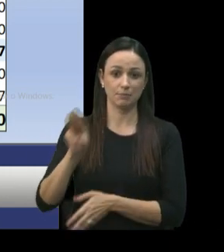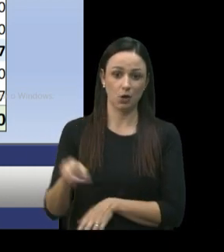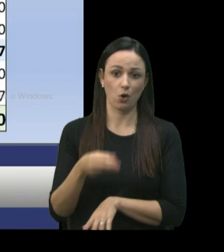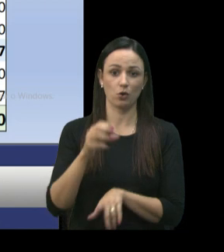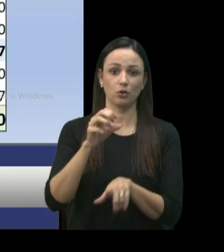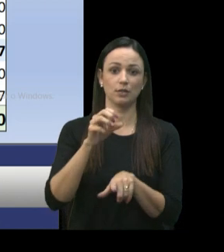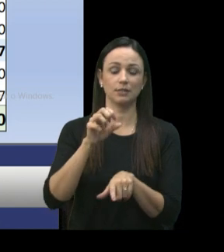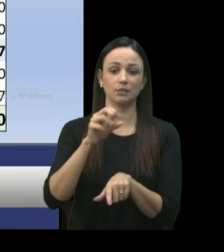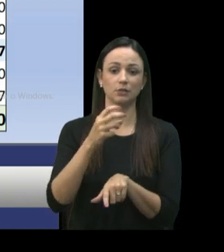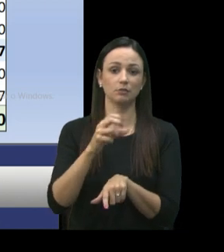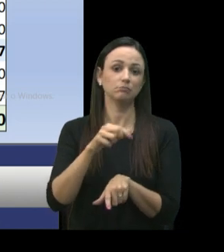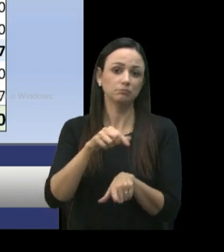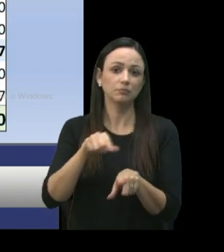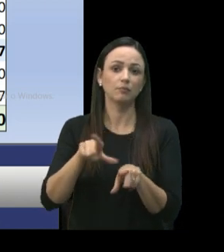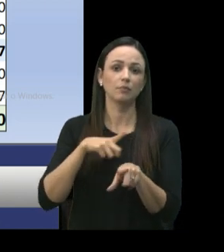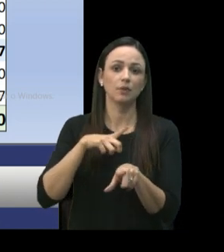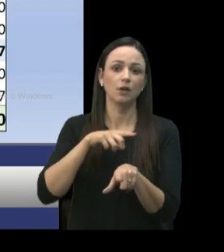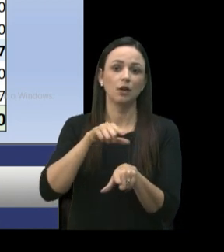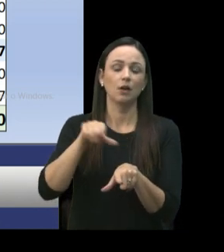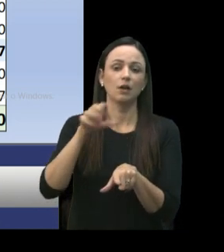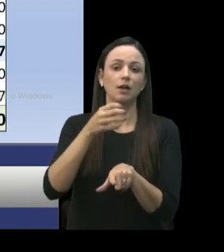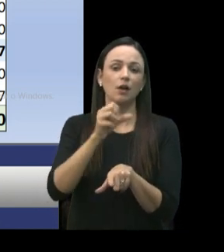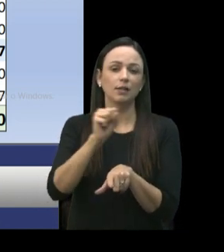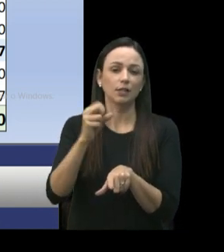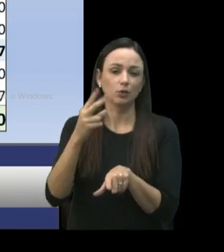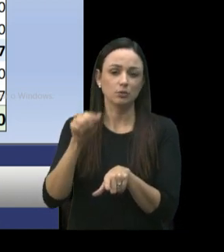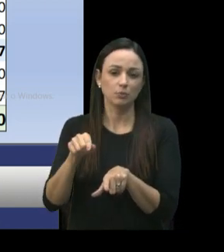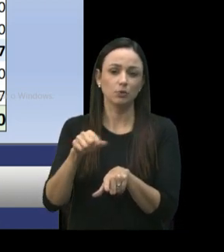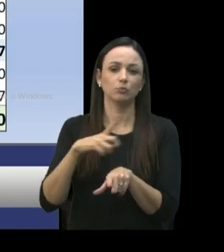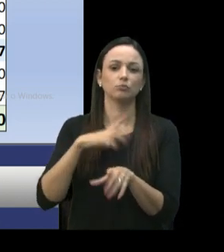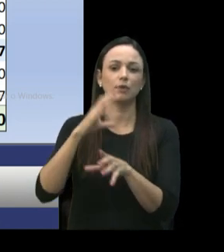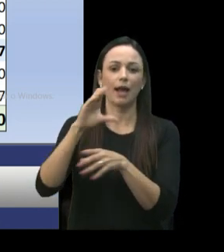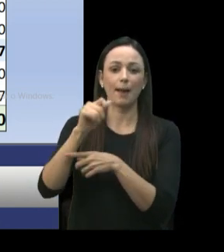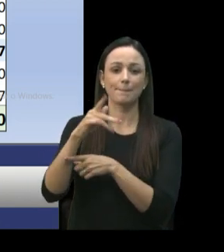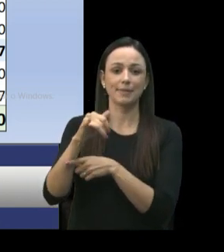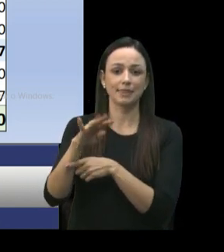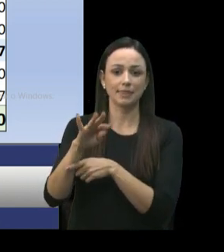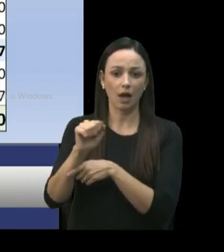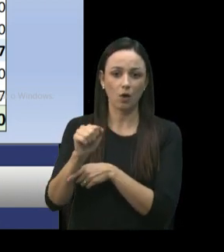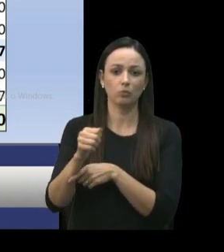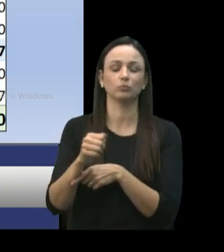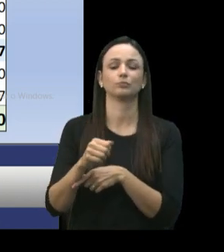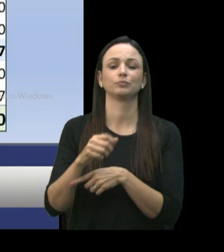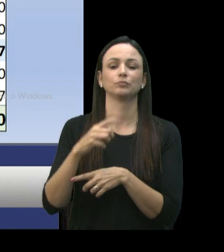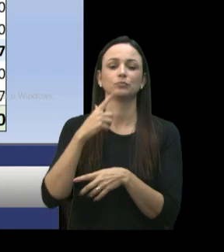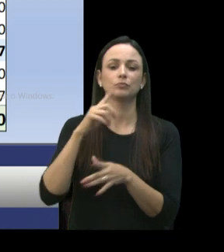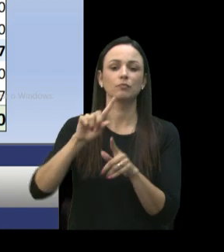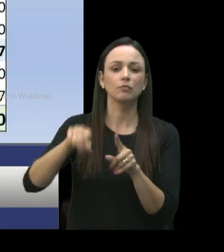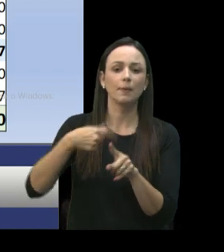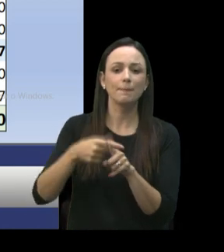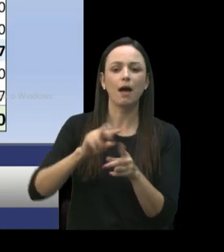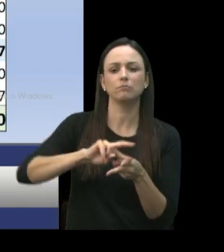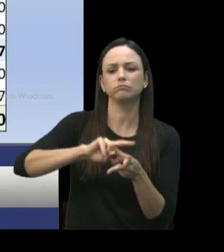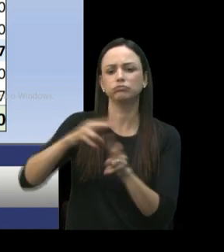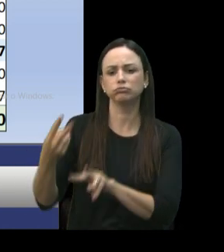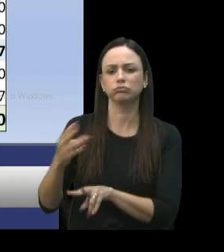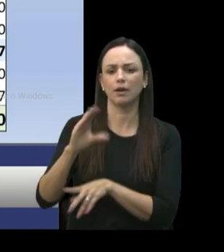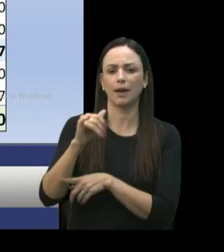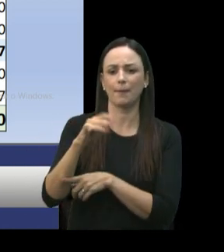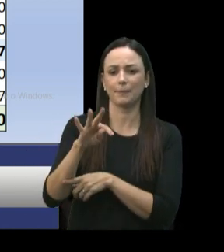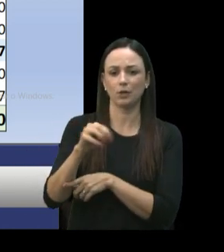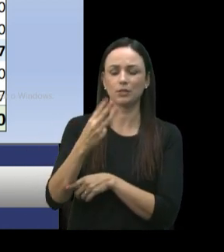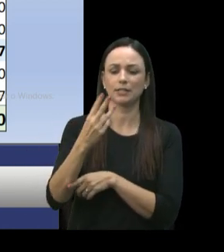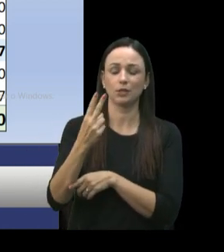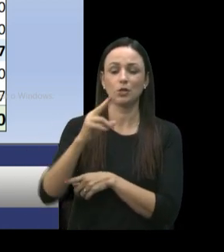603.882.000. E receitas de capital, 35 milhões de operação de crédito, e mais transferência de capital na ordem de